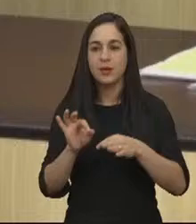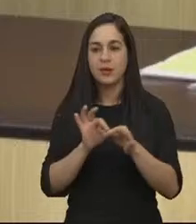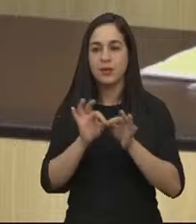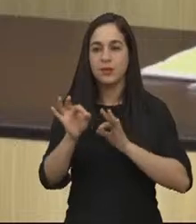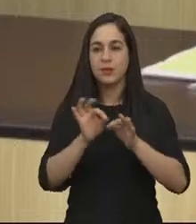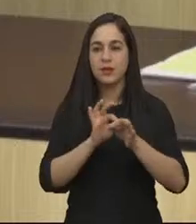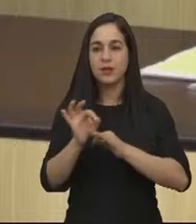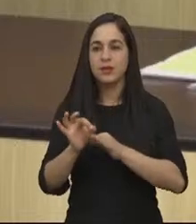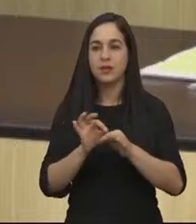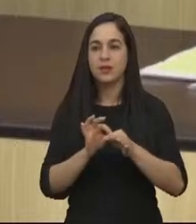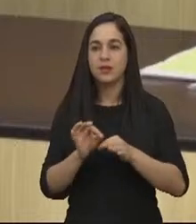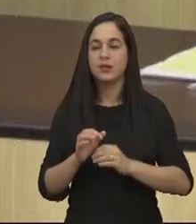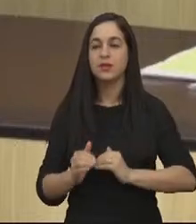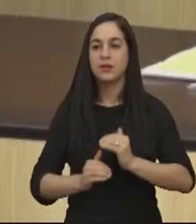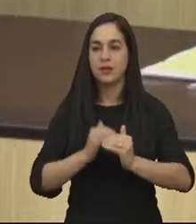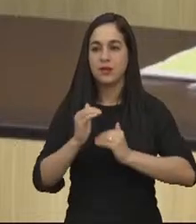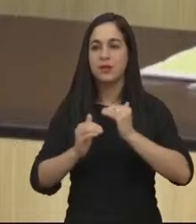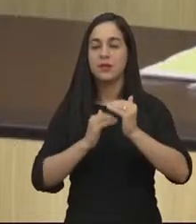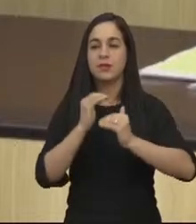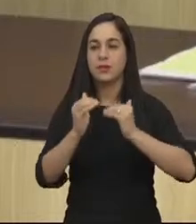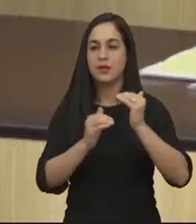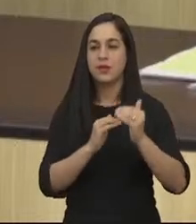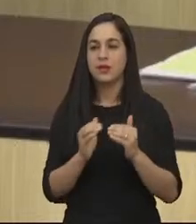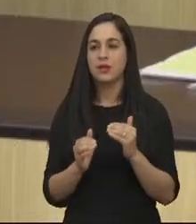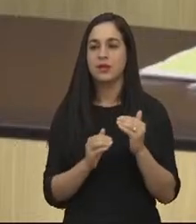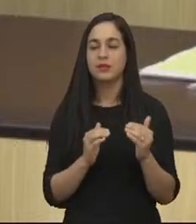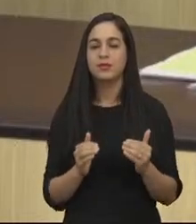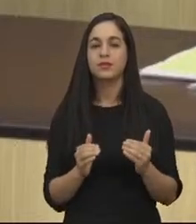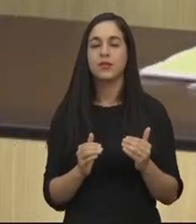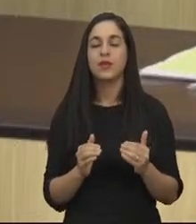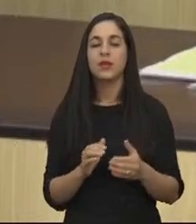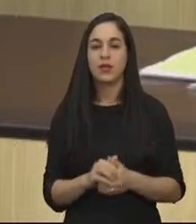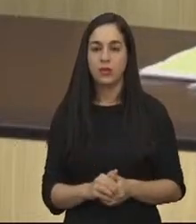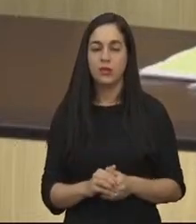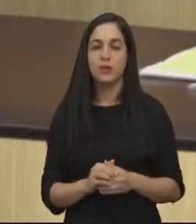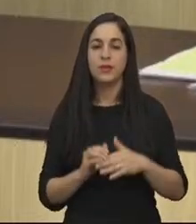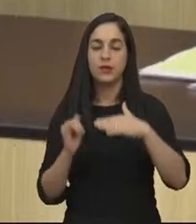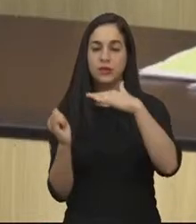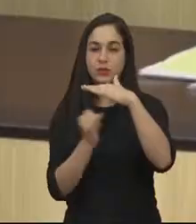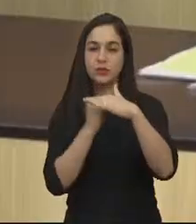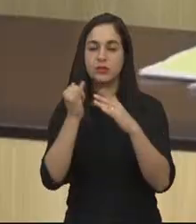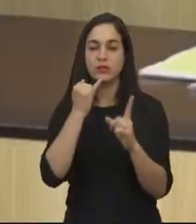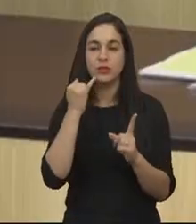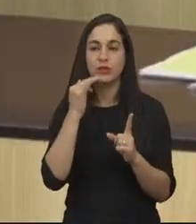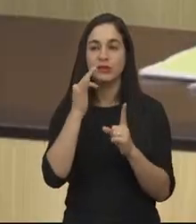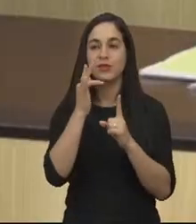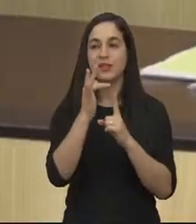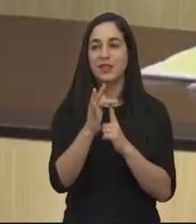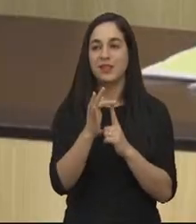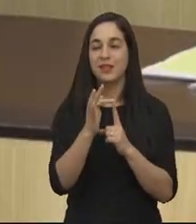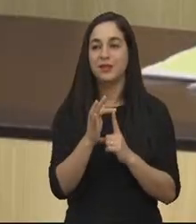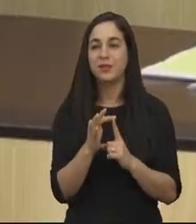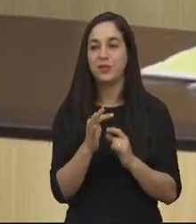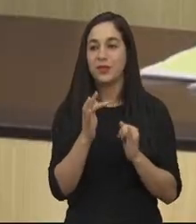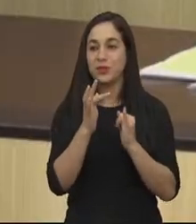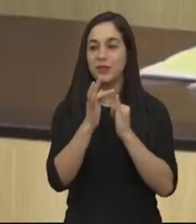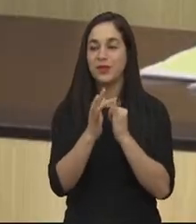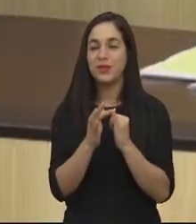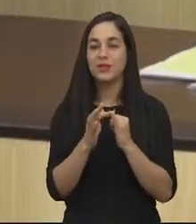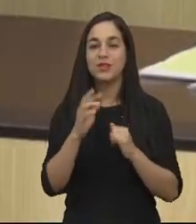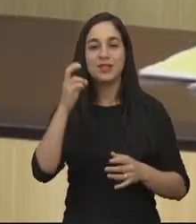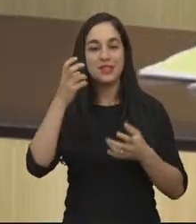Institucional, PDI, do campus Jacareí, do Instituto Federal de Educação, Ciência e Tecnologia de São